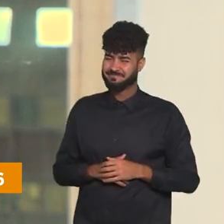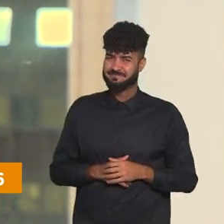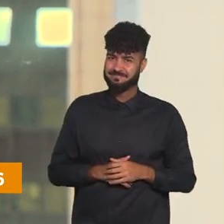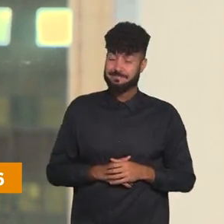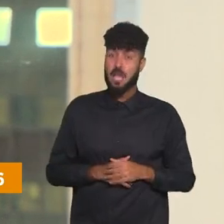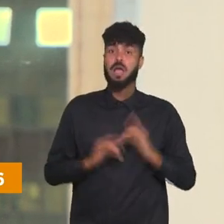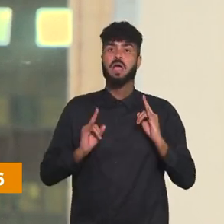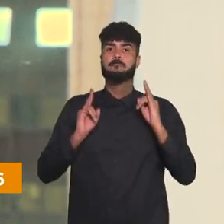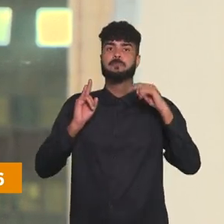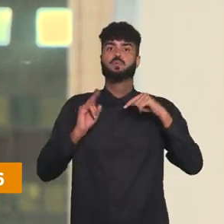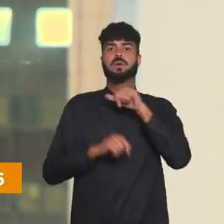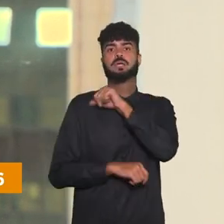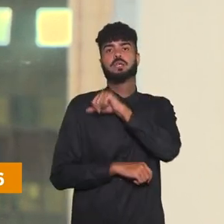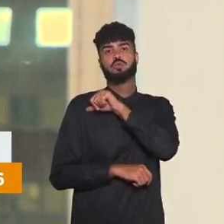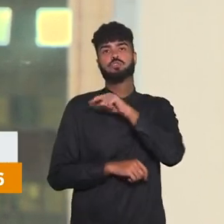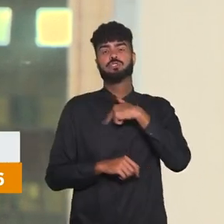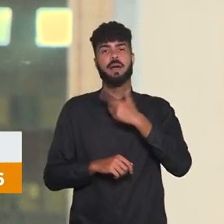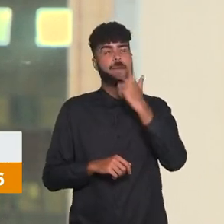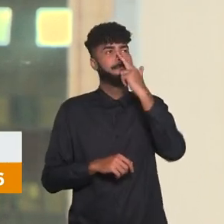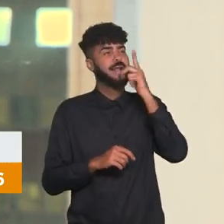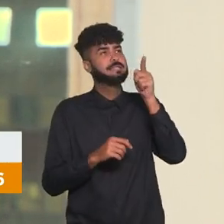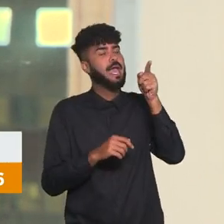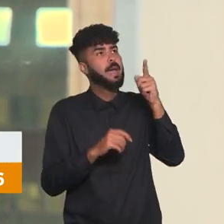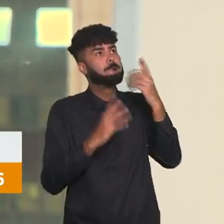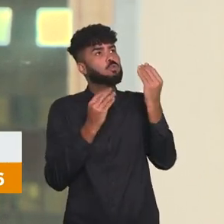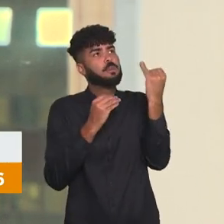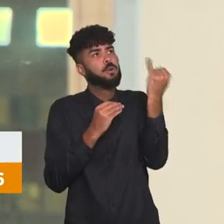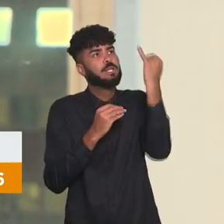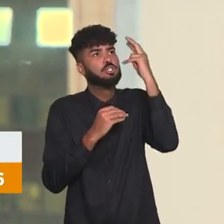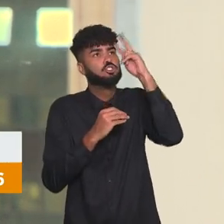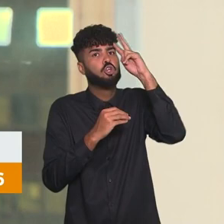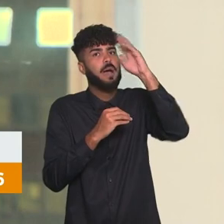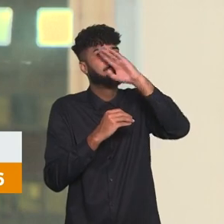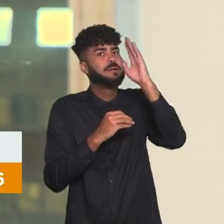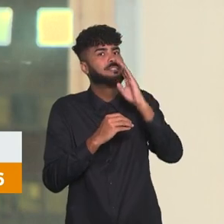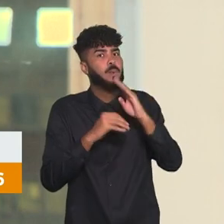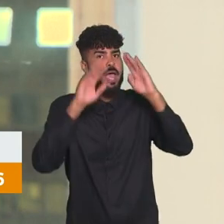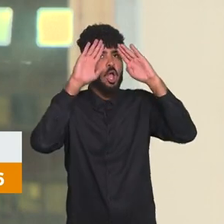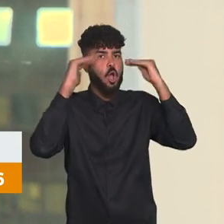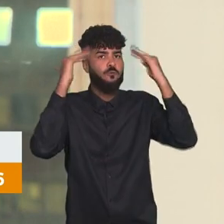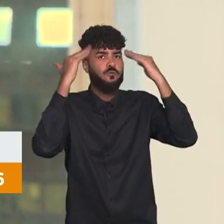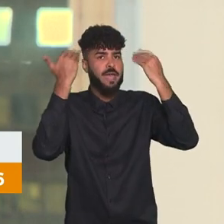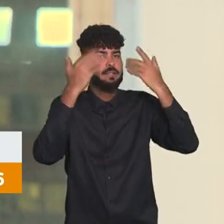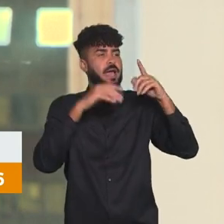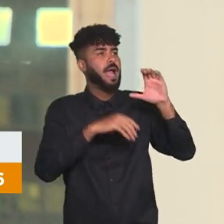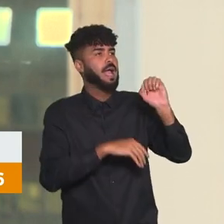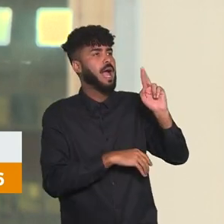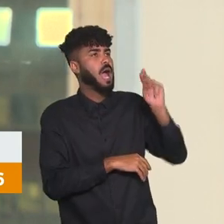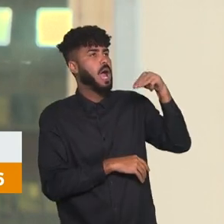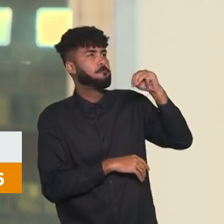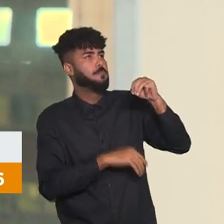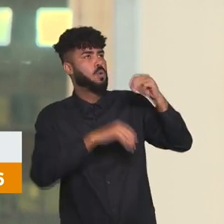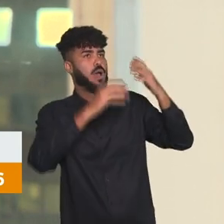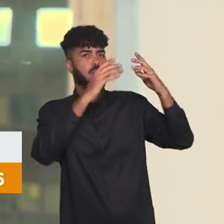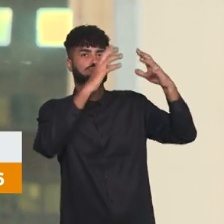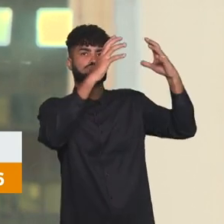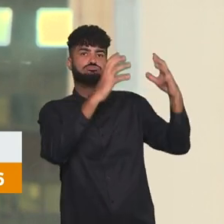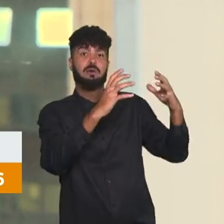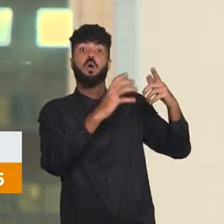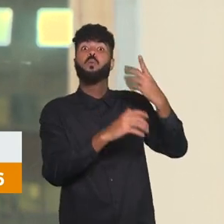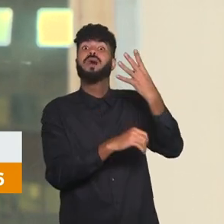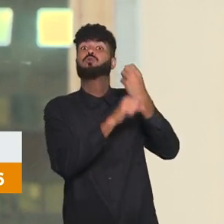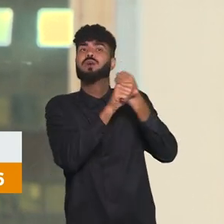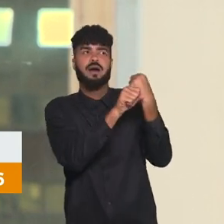Um prédio aqui no Rio de Janeiro que se confunde com a história do Brasil. É o Convento do Carmo, que ficou 4 anos em